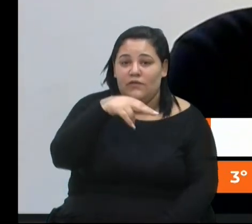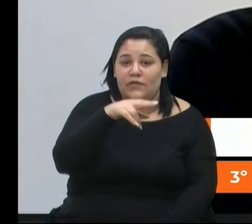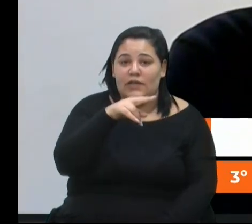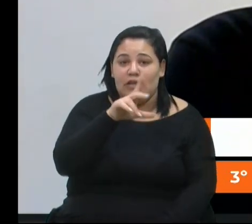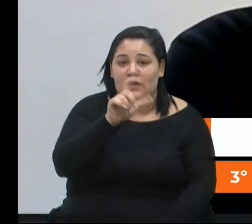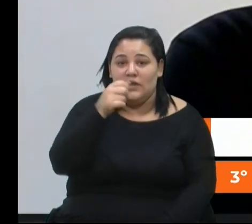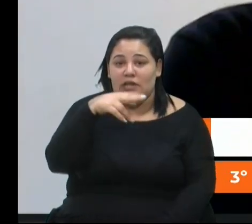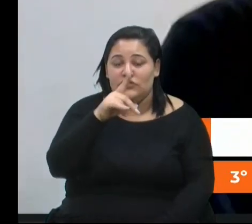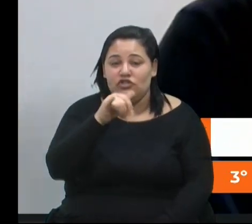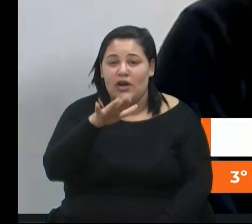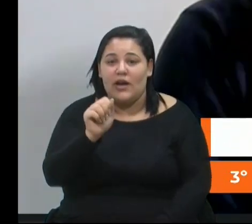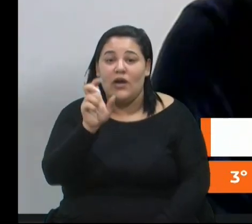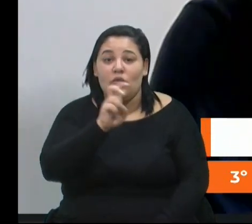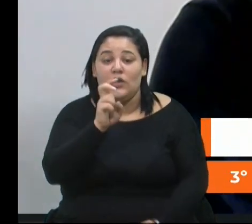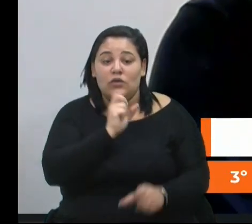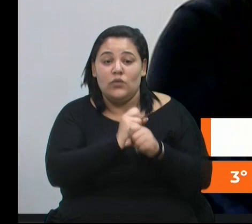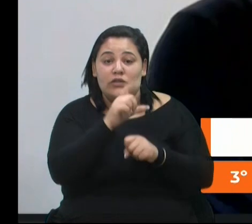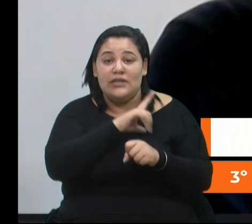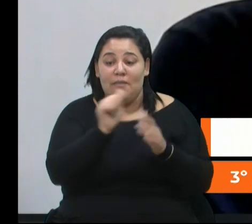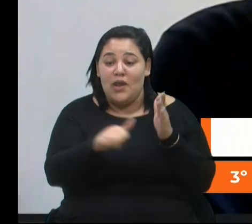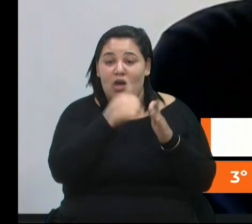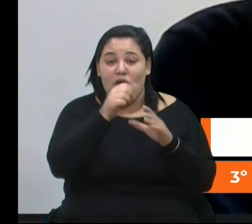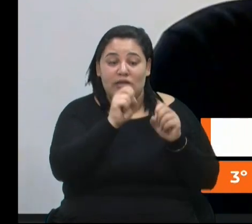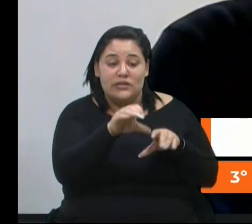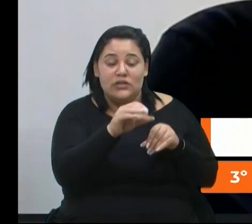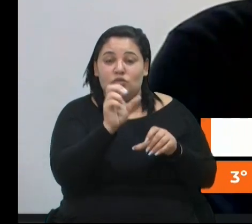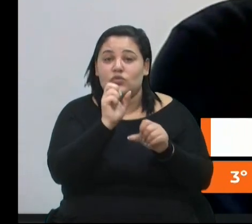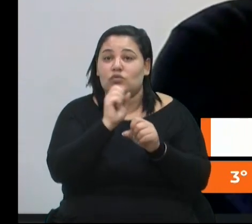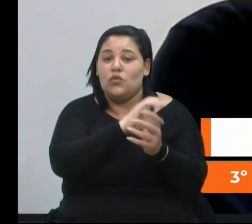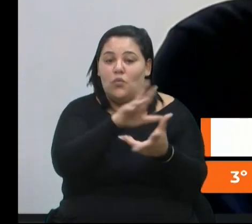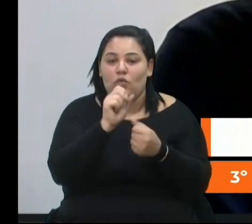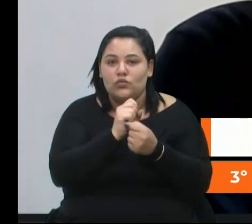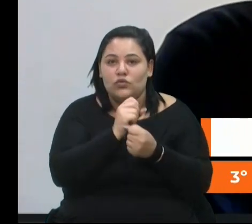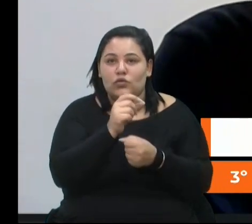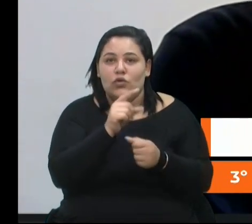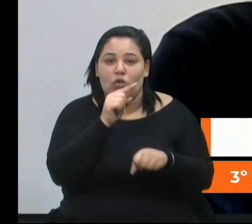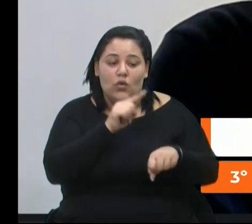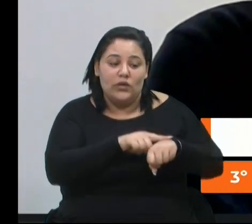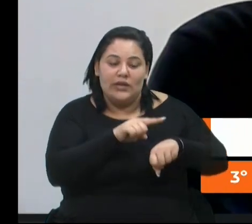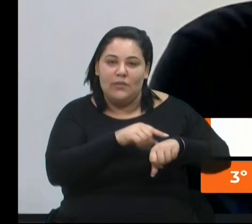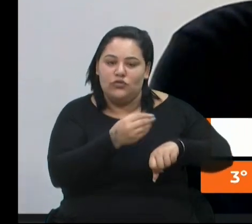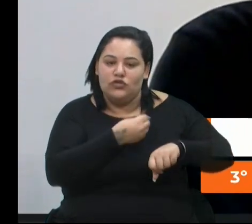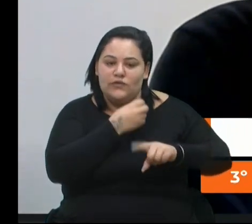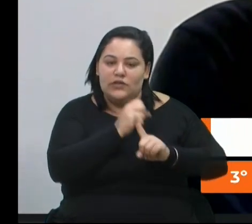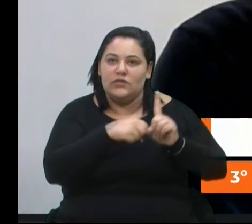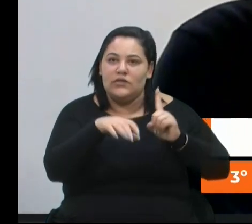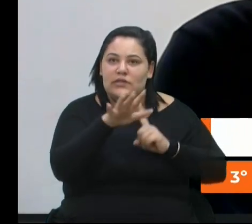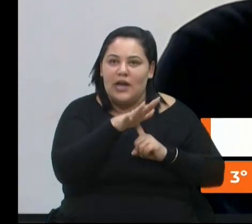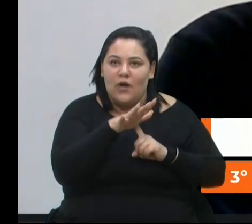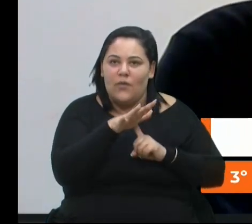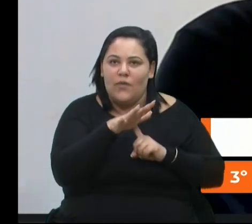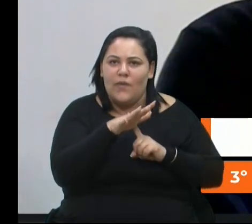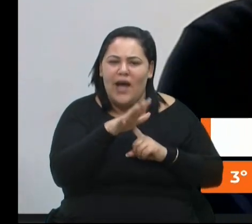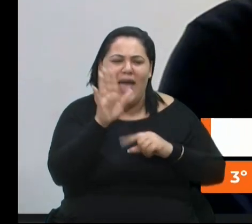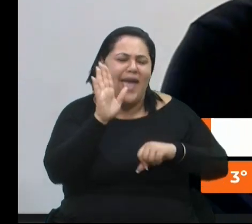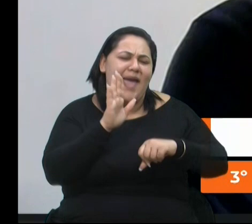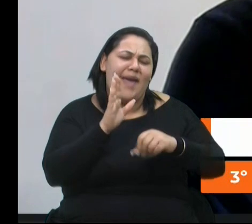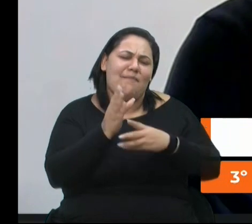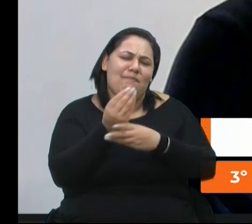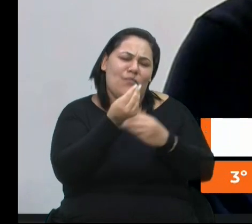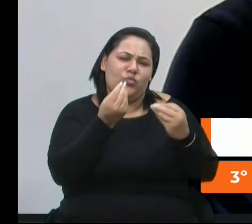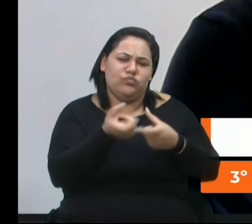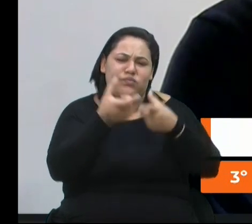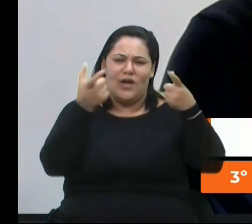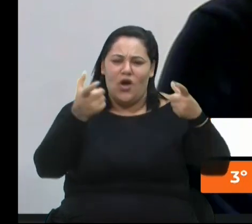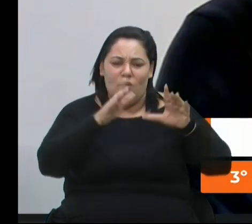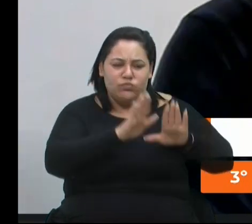do mundo. O tempo de vida social no parque na primeira infância é muito maior do que o tempo em sala de